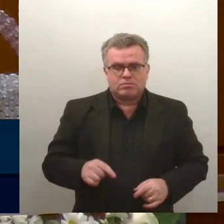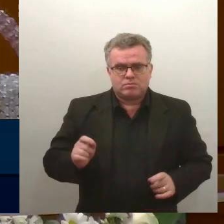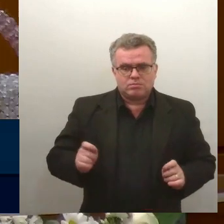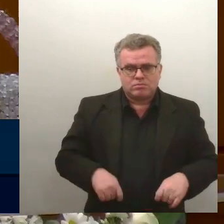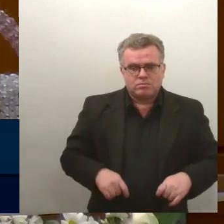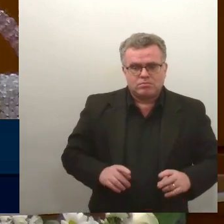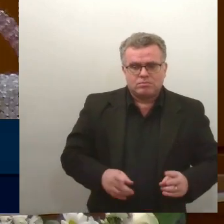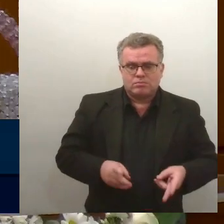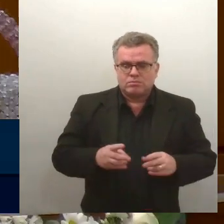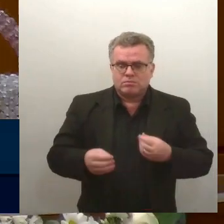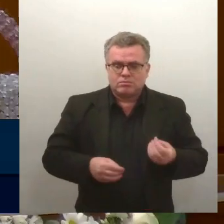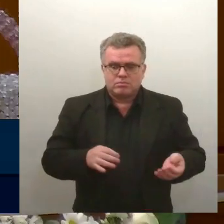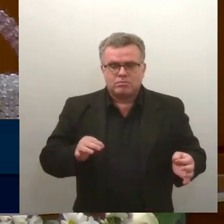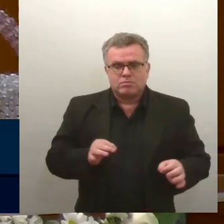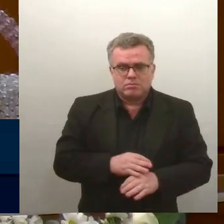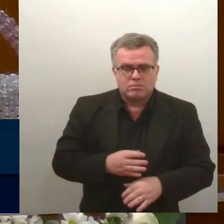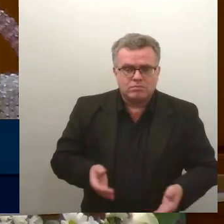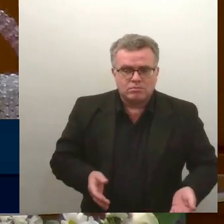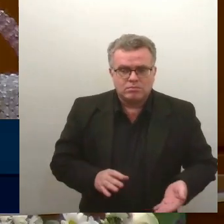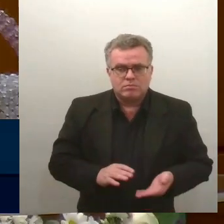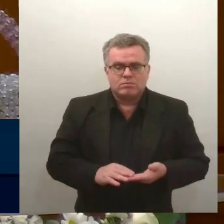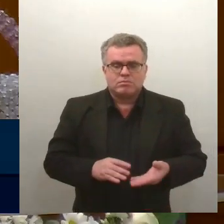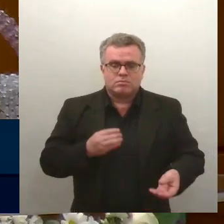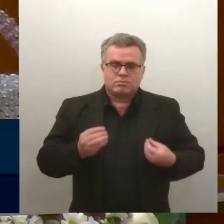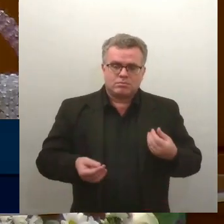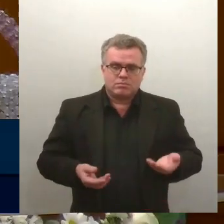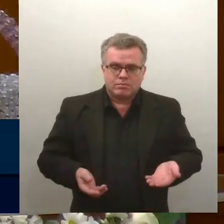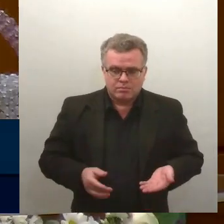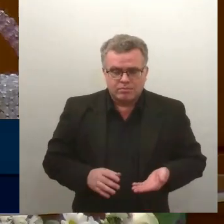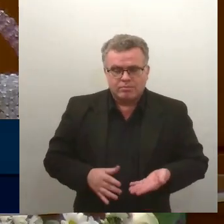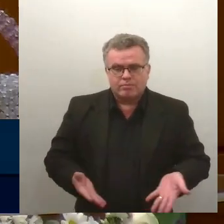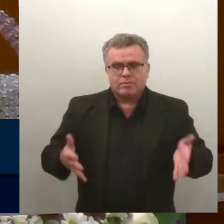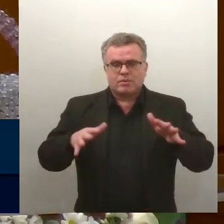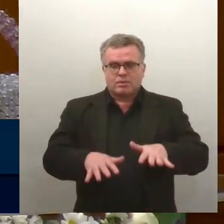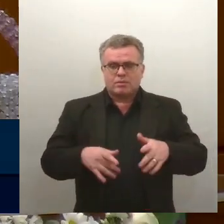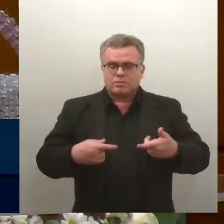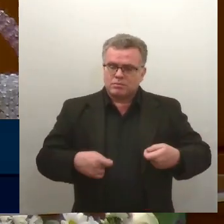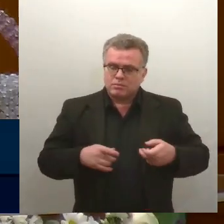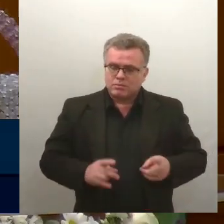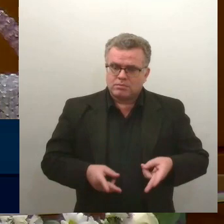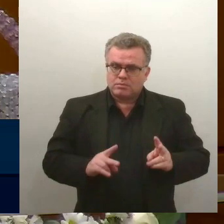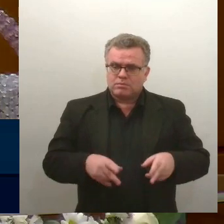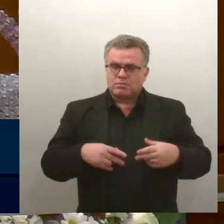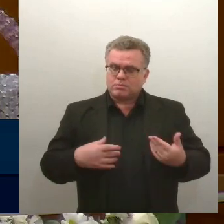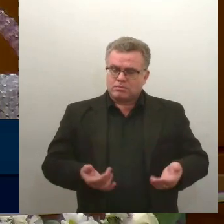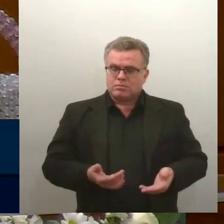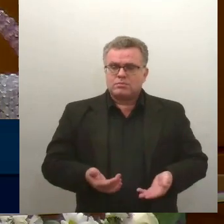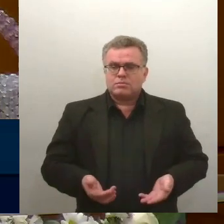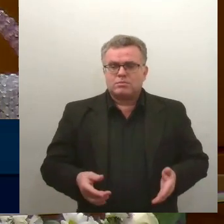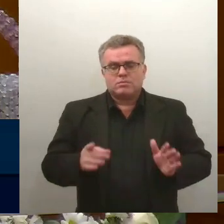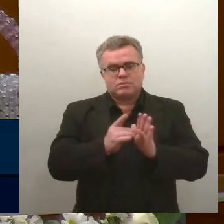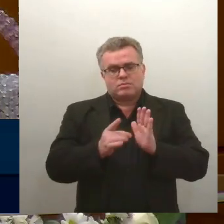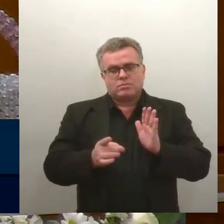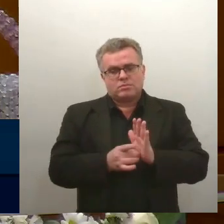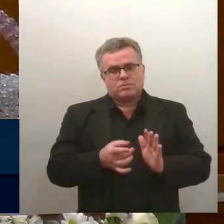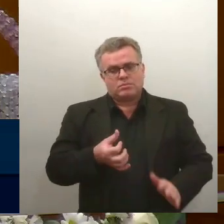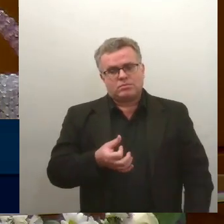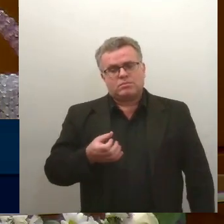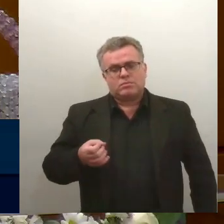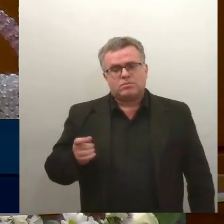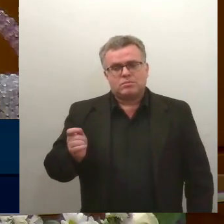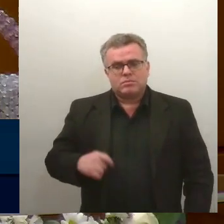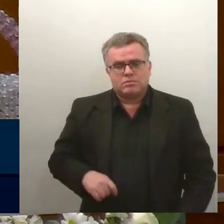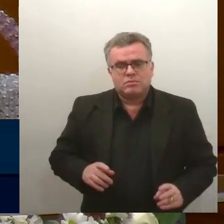sociedade democrática inclusiva. Na década de 70, deu entrevista ao jornal tabloide local